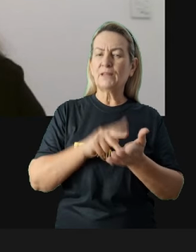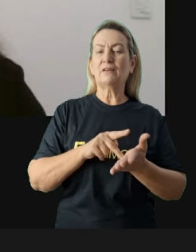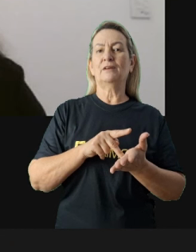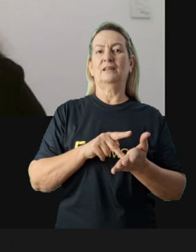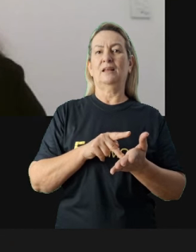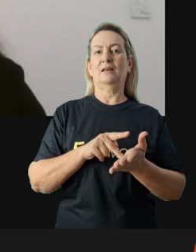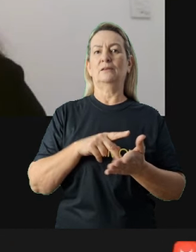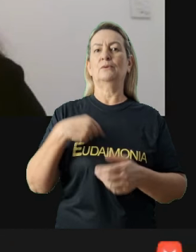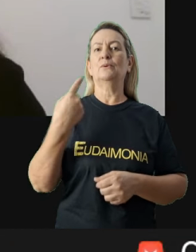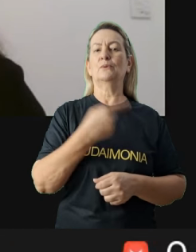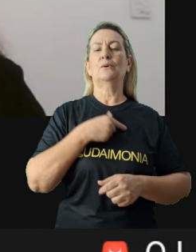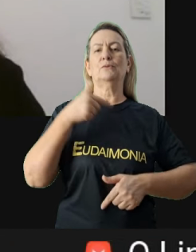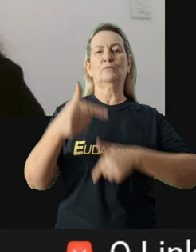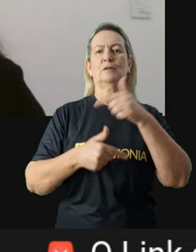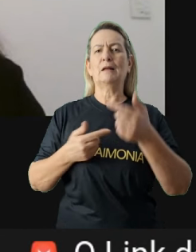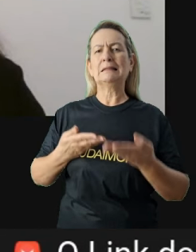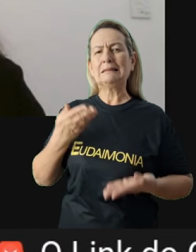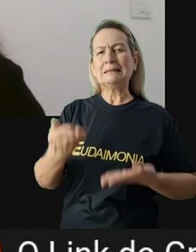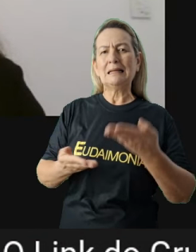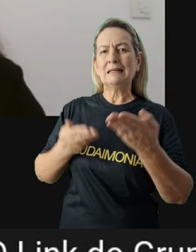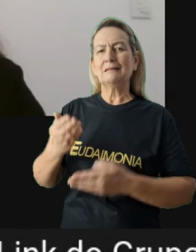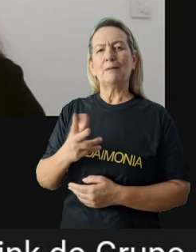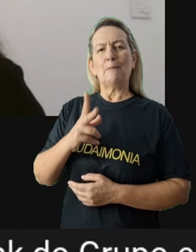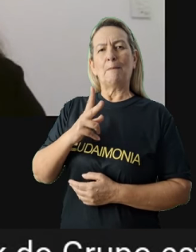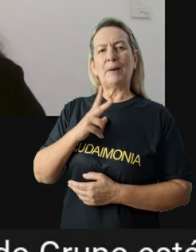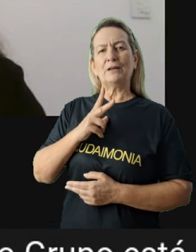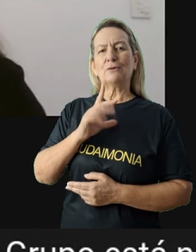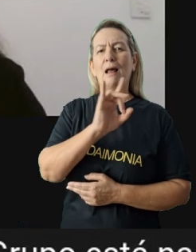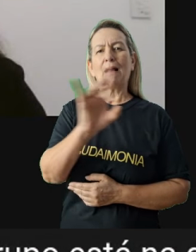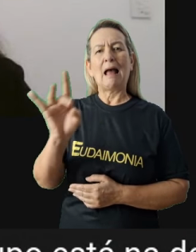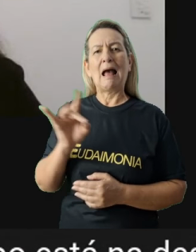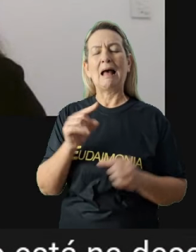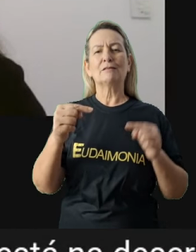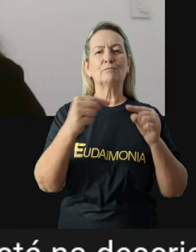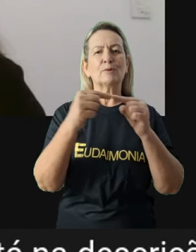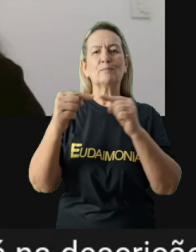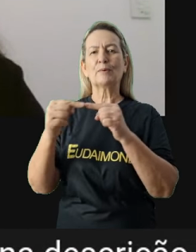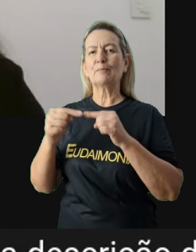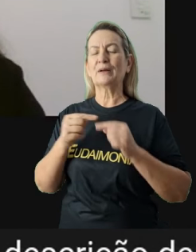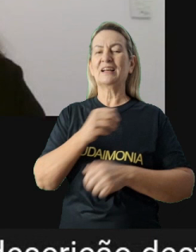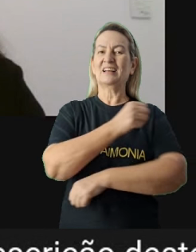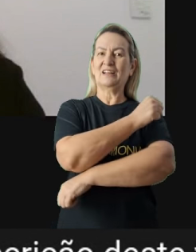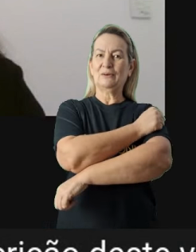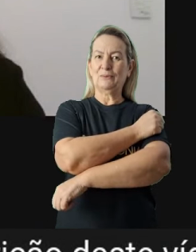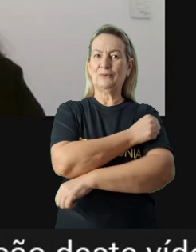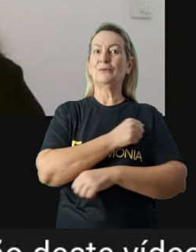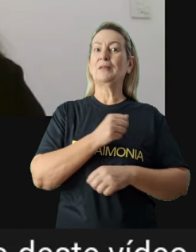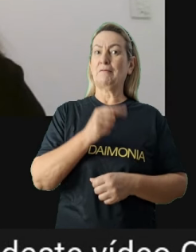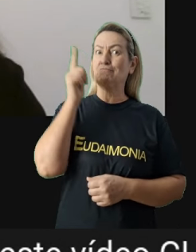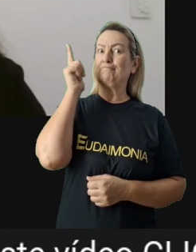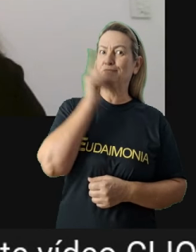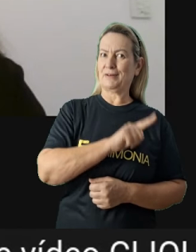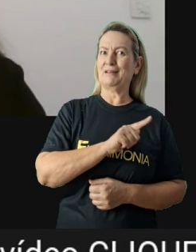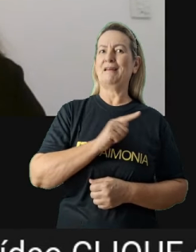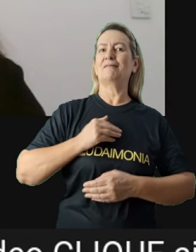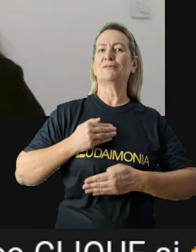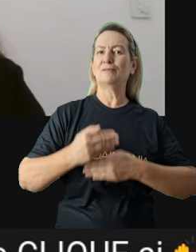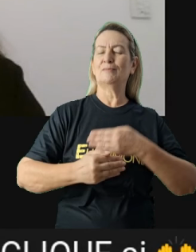para ganhar tempo, não é? Para aumentar o nosso tempo para fazer o que de fato a gente precisa fazer, que é atender de